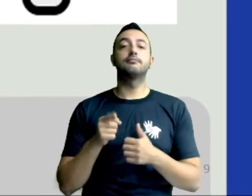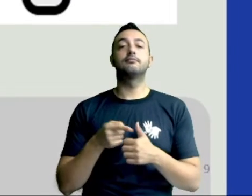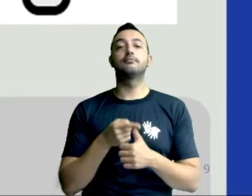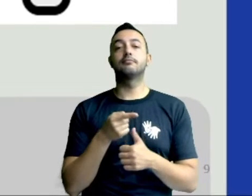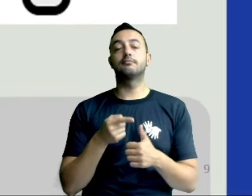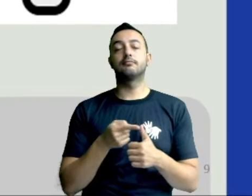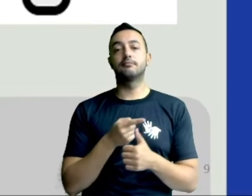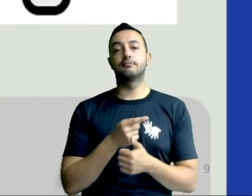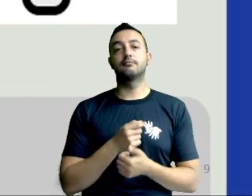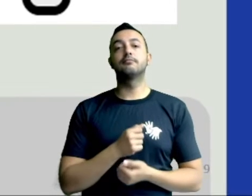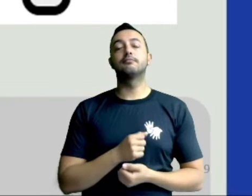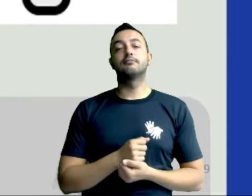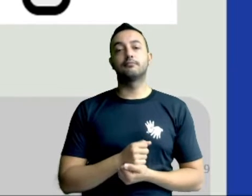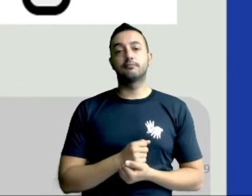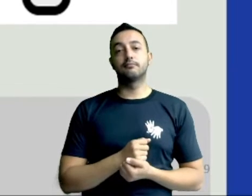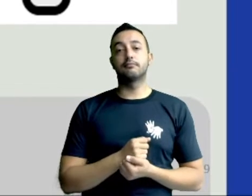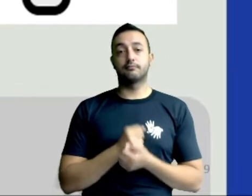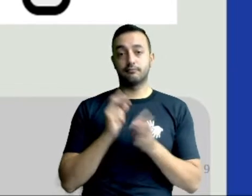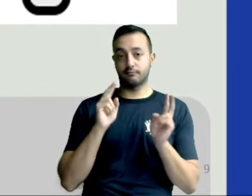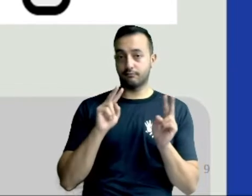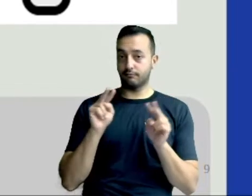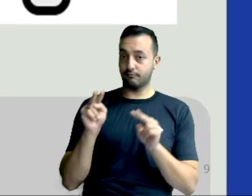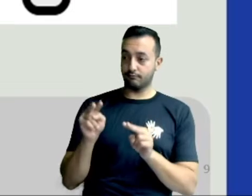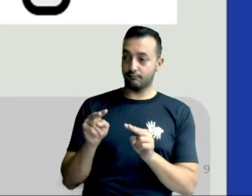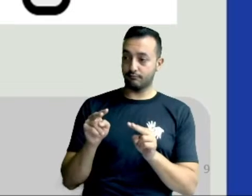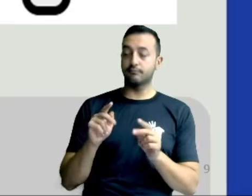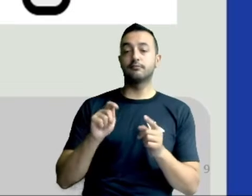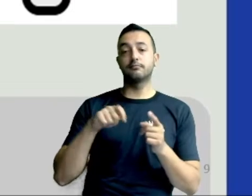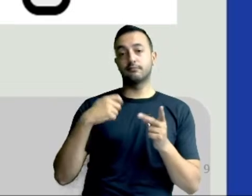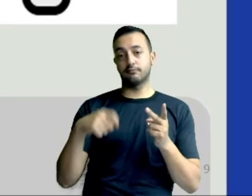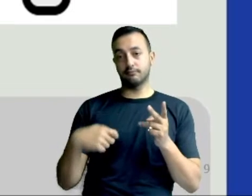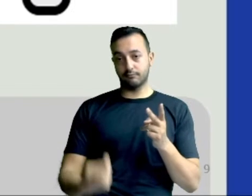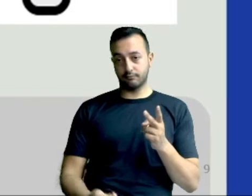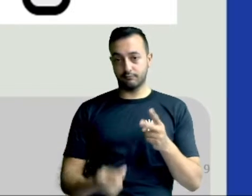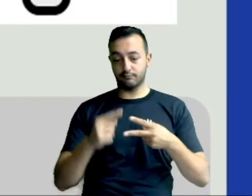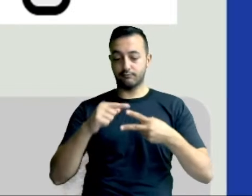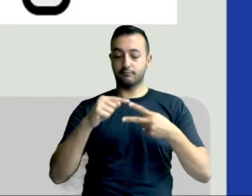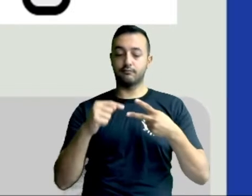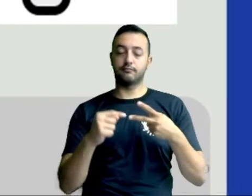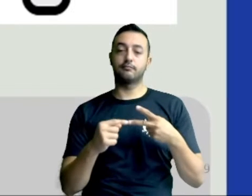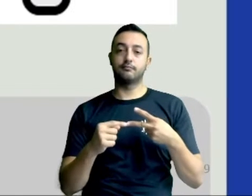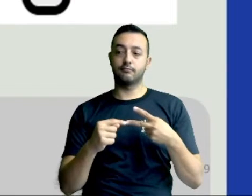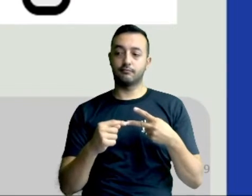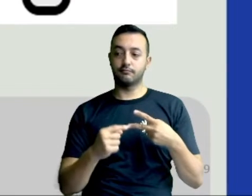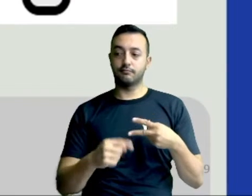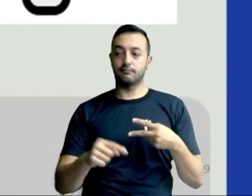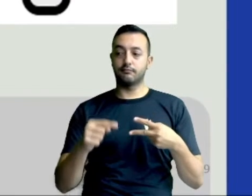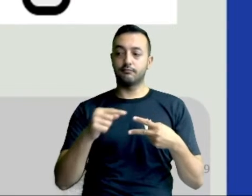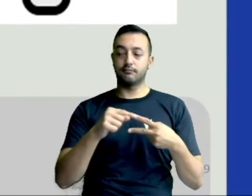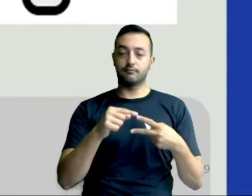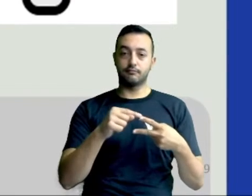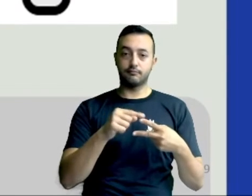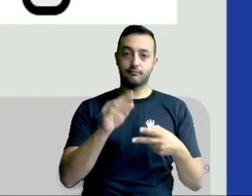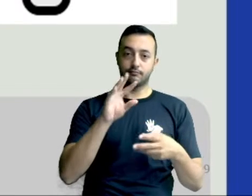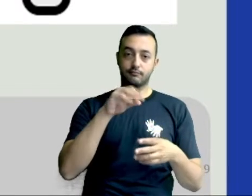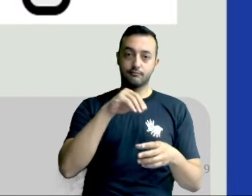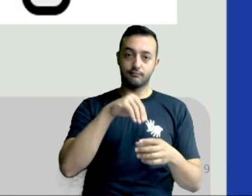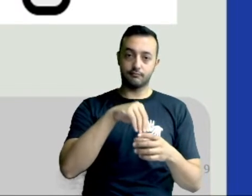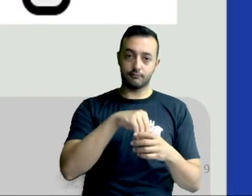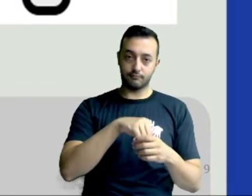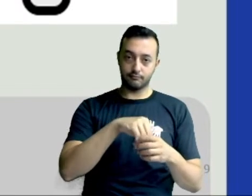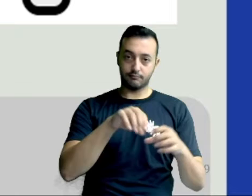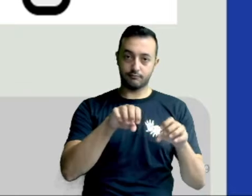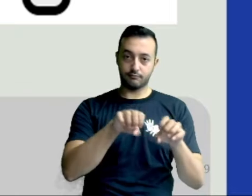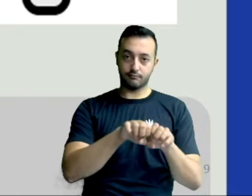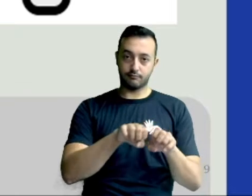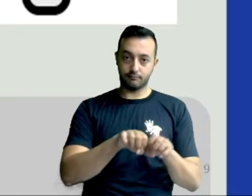Primeiramente, podemos ver que ele é classificado em 2 tipos. Estrutura